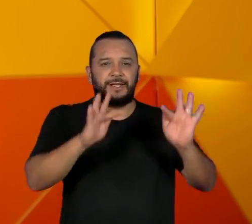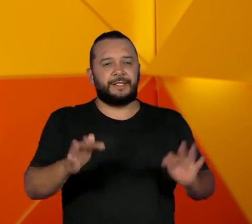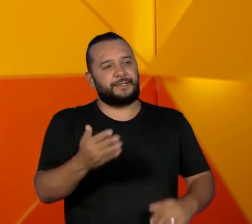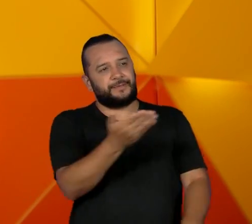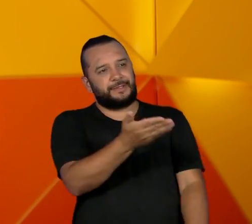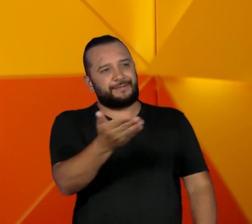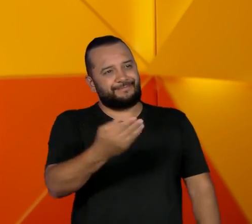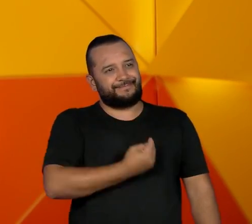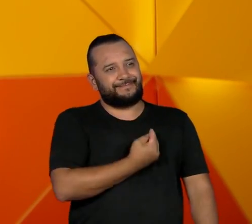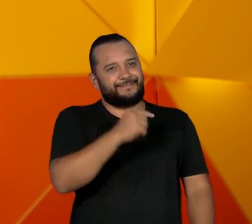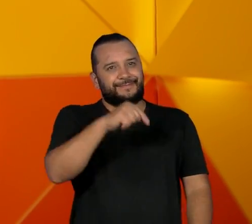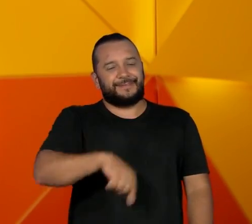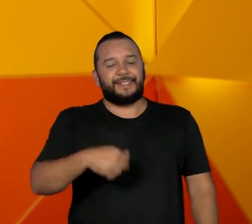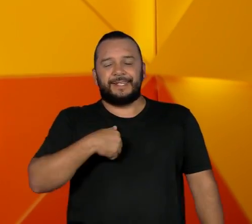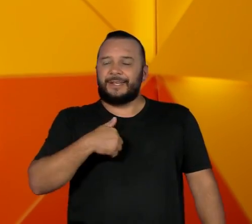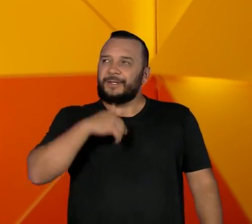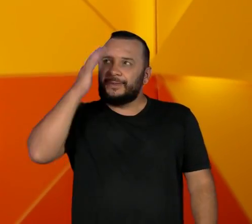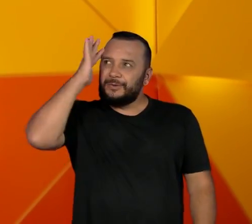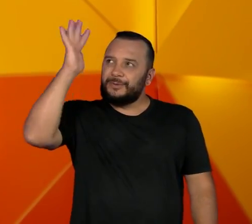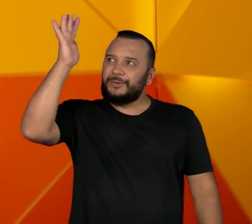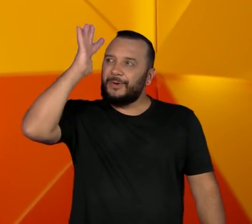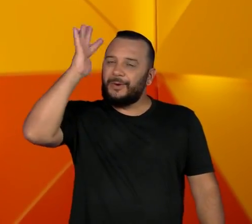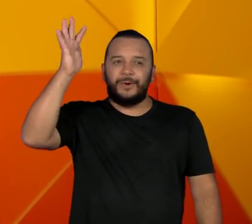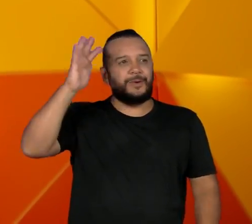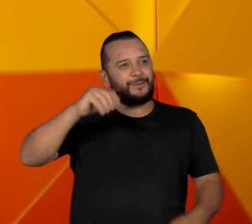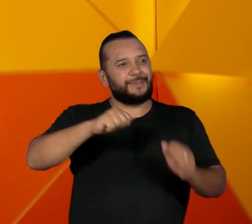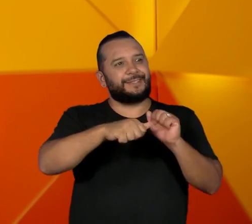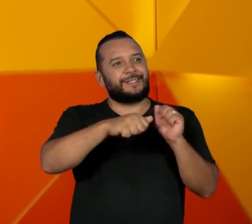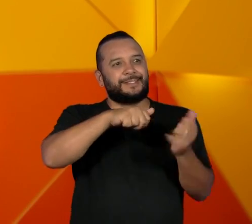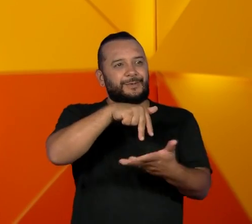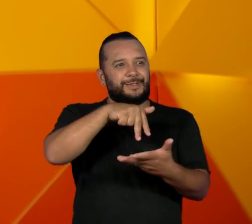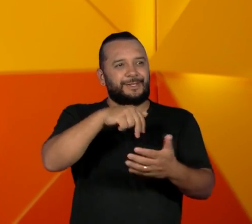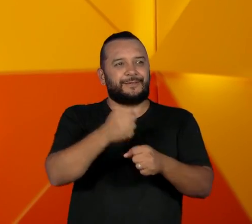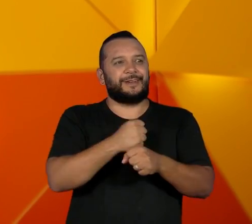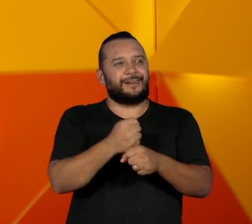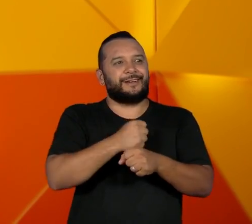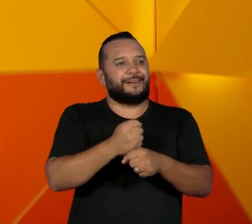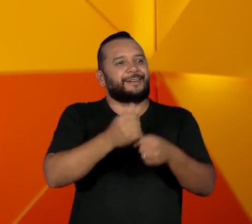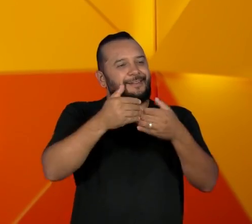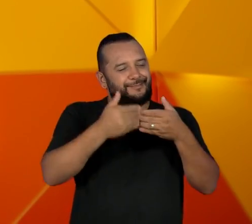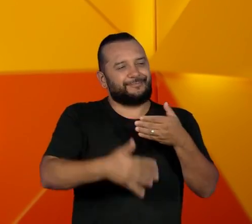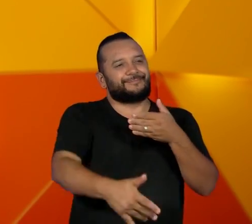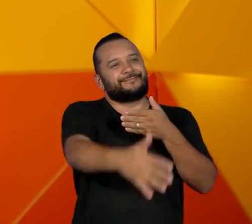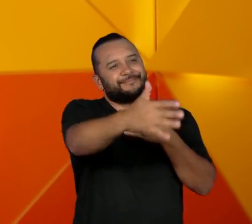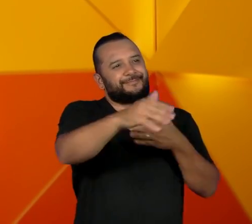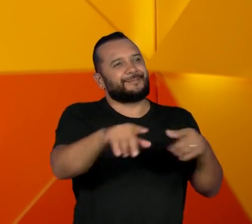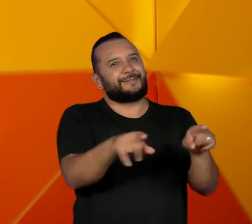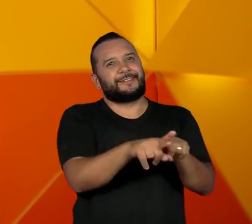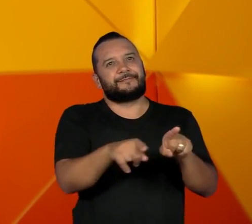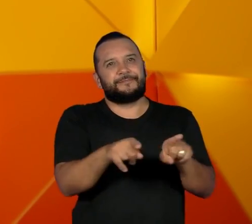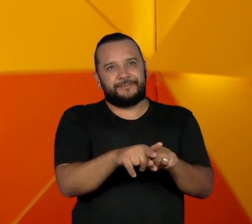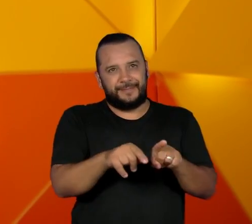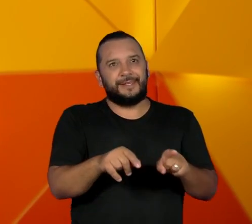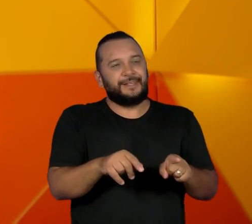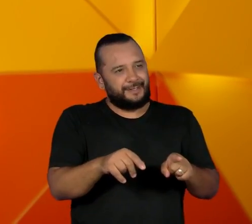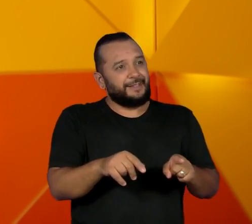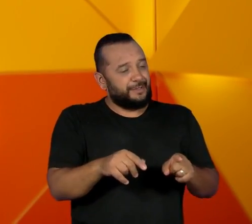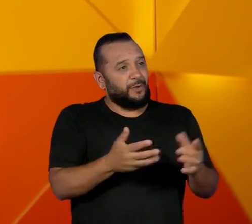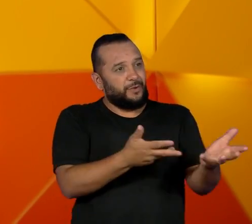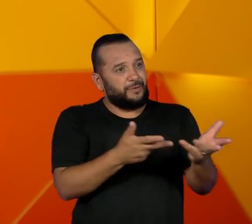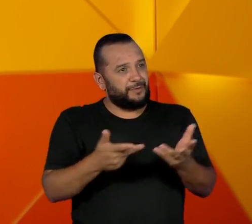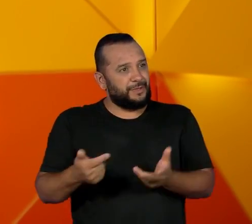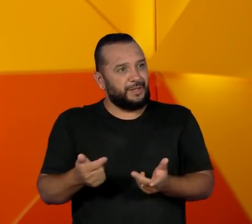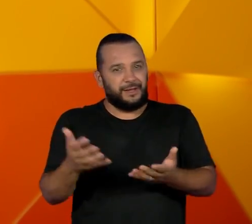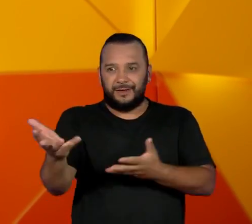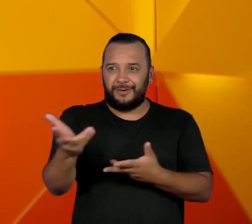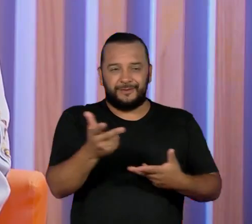aqui. O meu sonho é que a gente possa seguir com o Estação Livre por muitos anos e receber convidados aqui ao